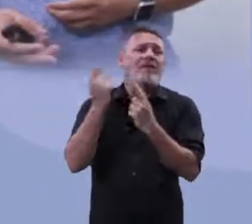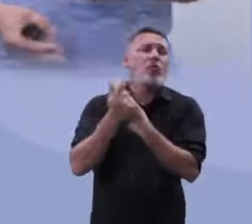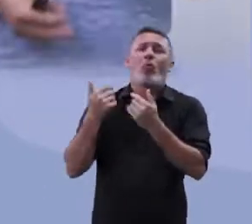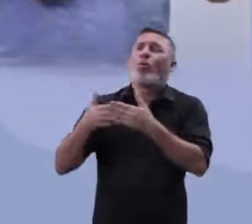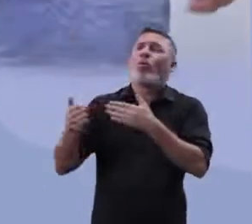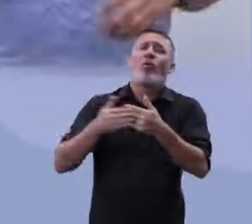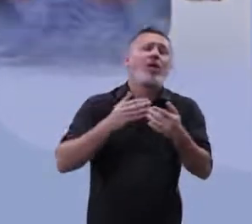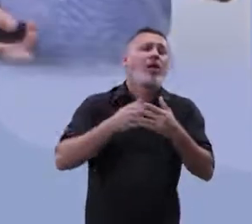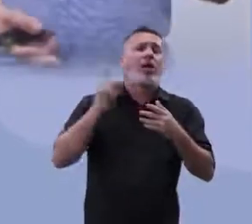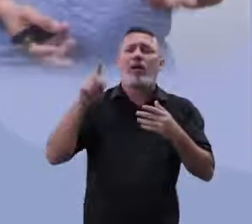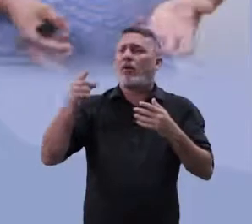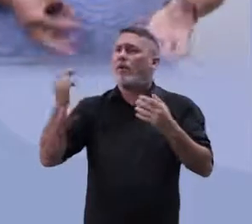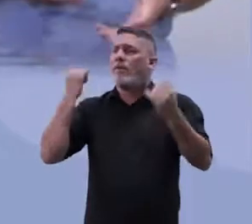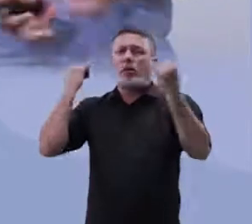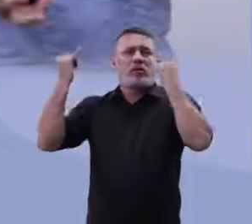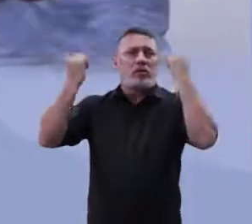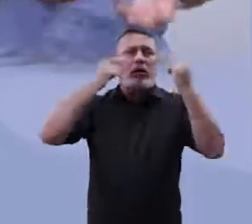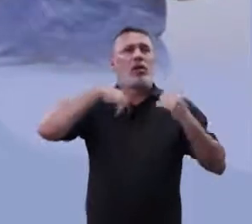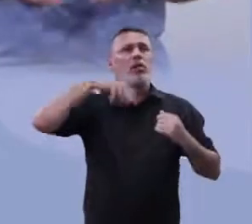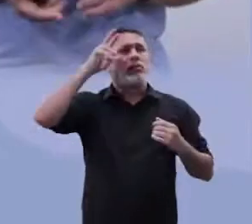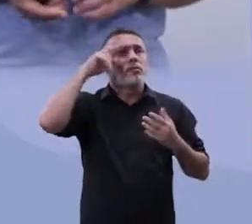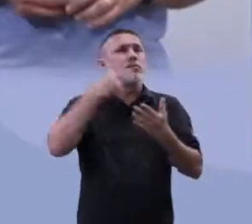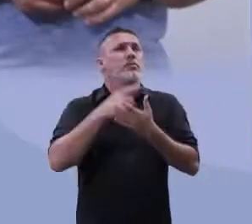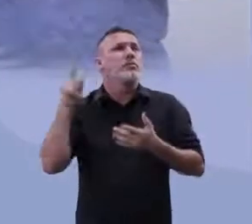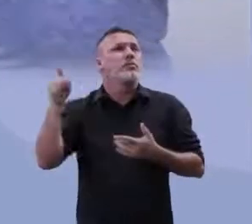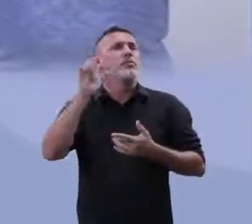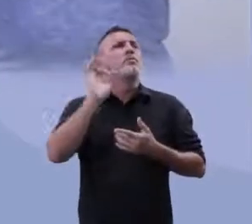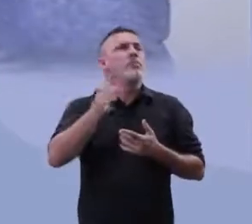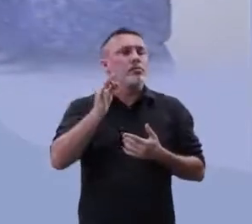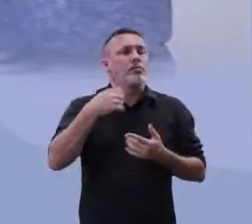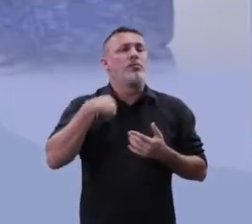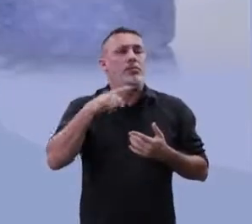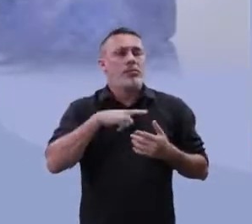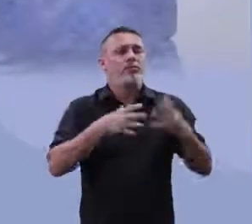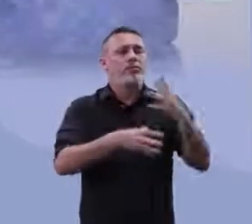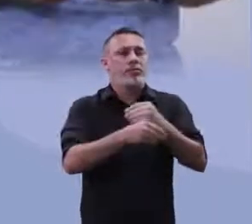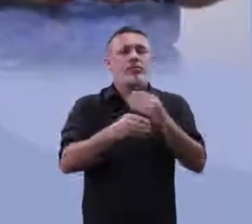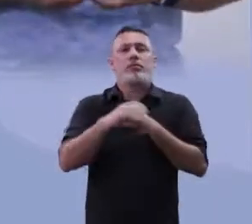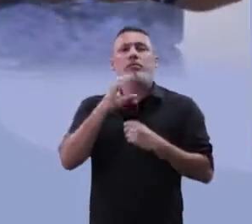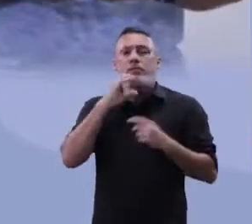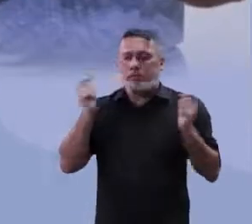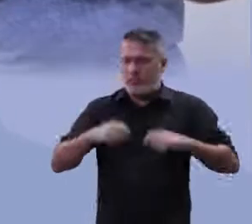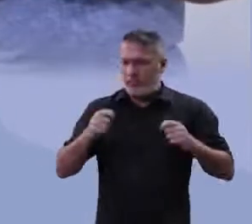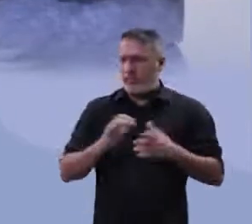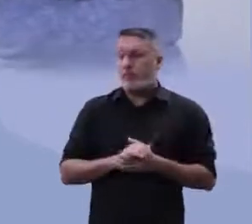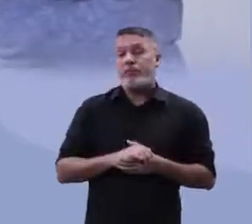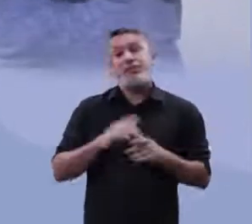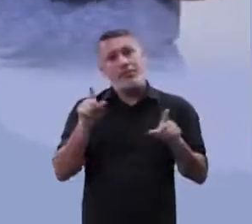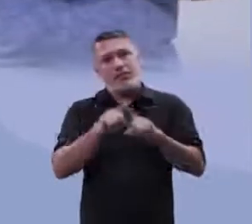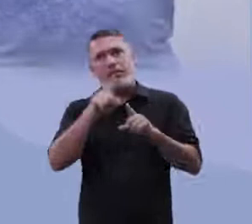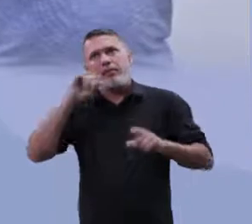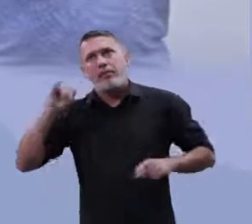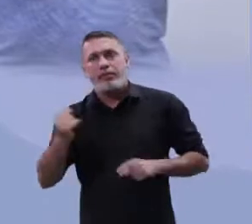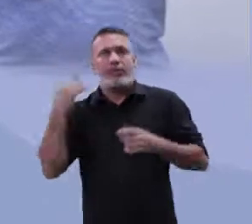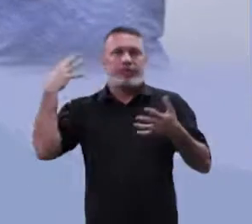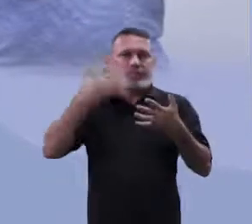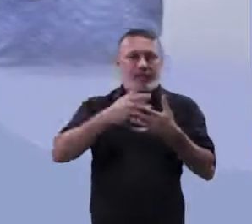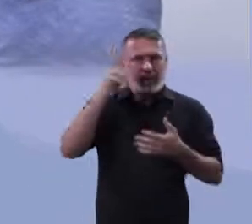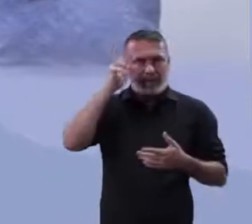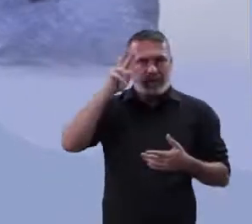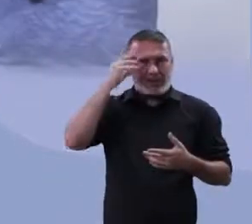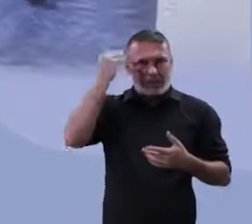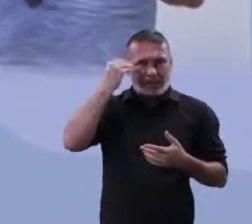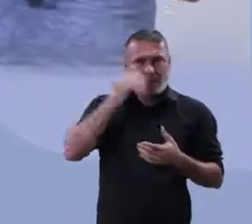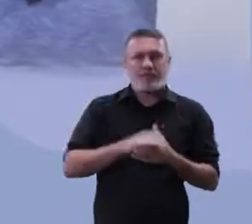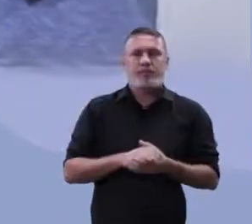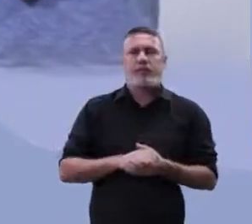aula de geografia. É muito interessante você sempre lembrar disso aí, porque você tem muito conhecimento. E a bagagem, né? Quando eu sempre falo o